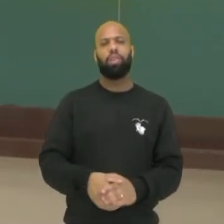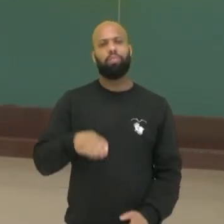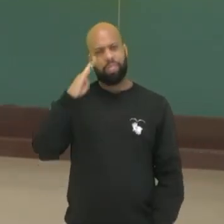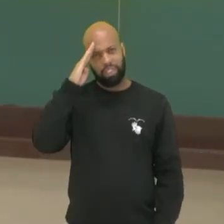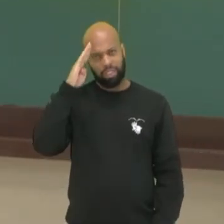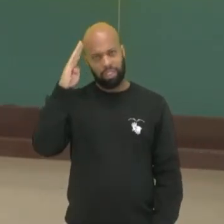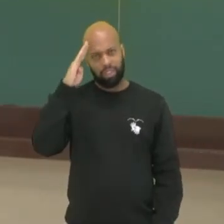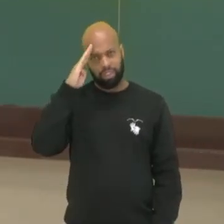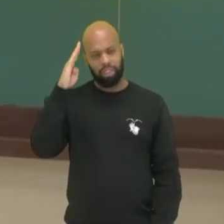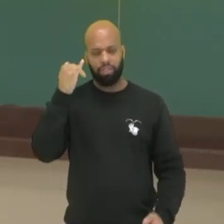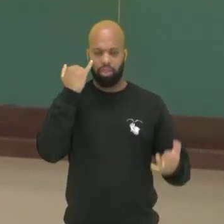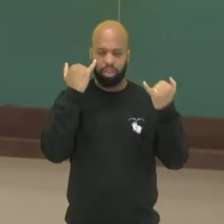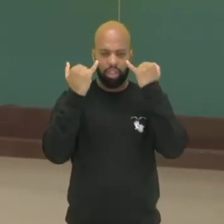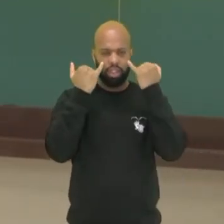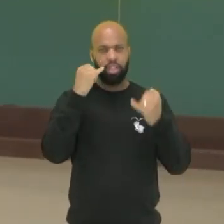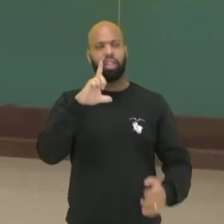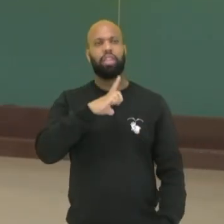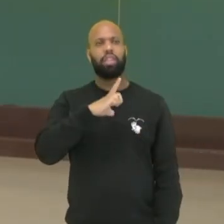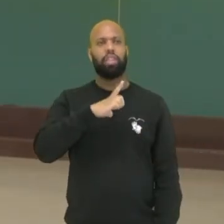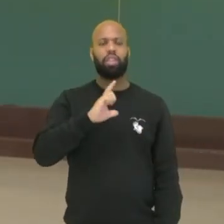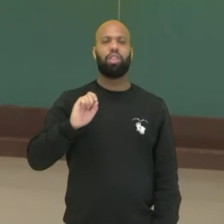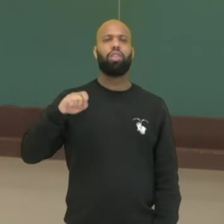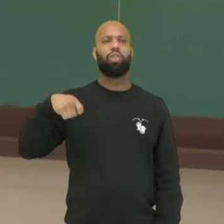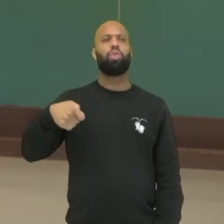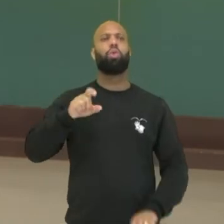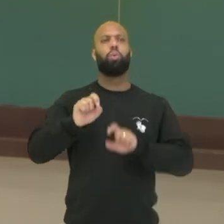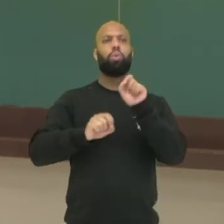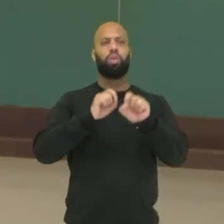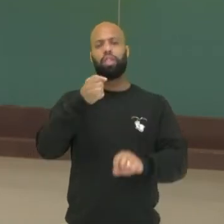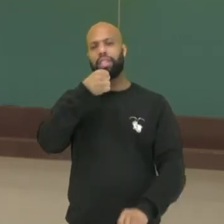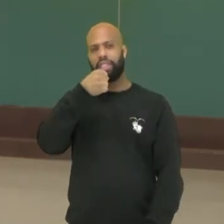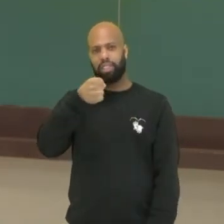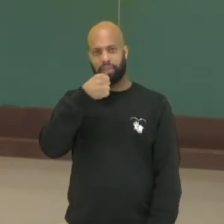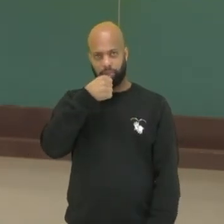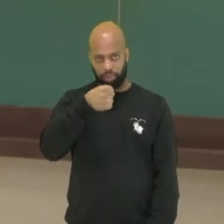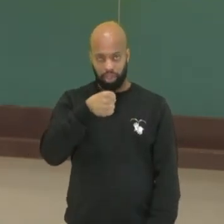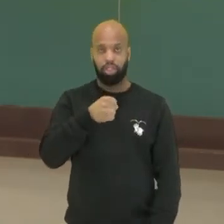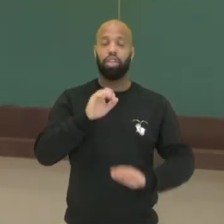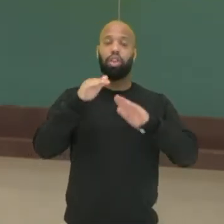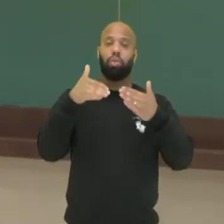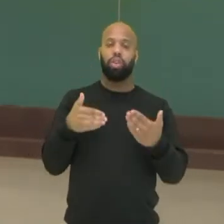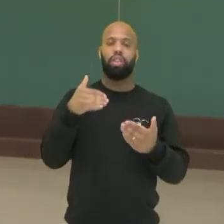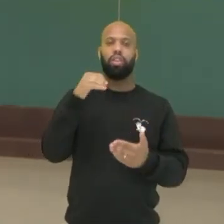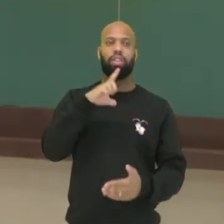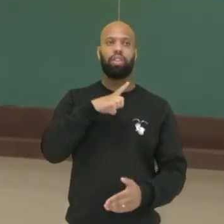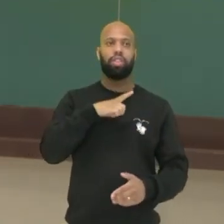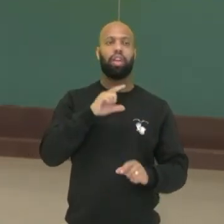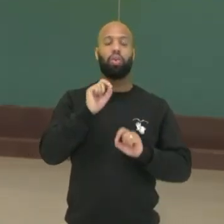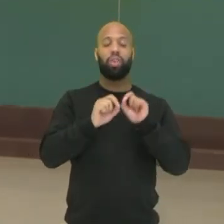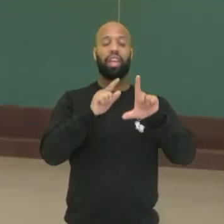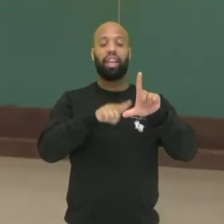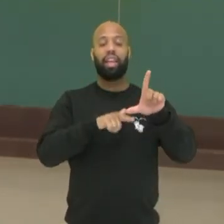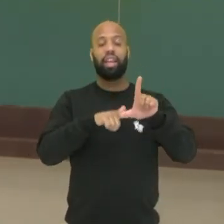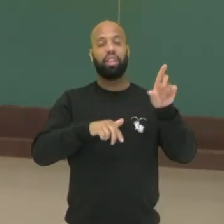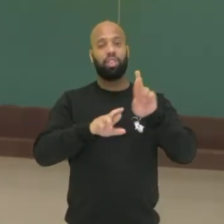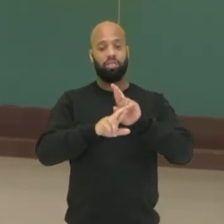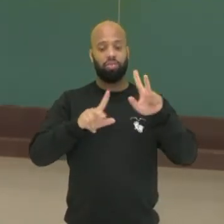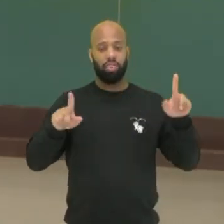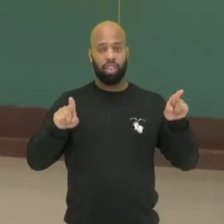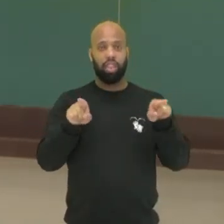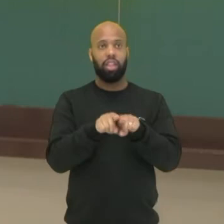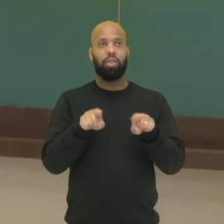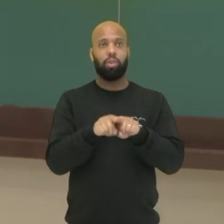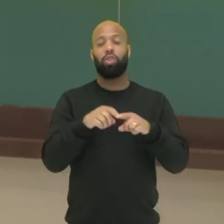que nós temos em relação à reportagem. E ela aparece normalmente numa letra maior, numa